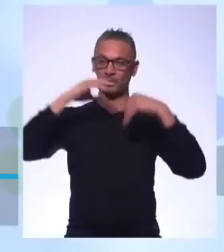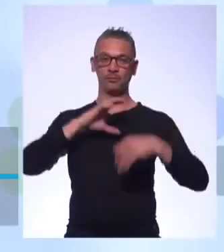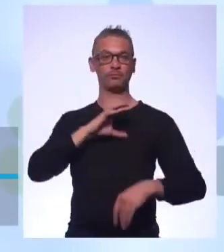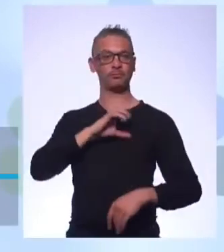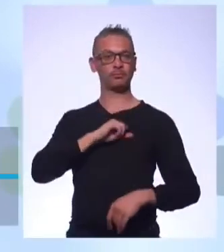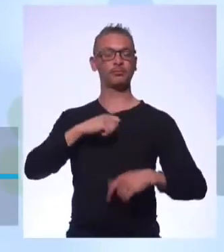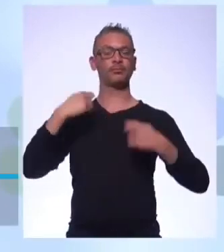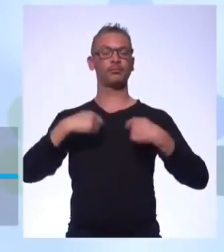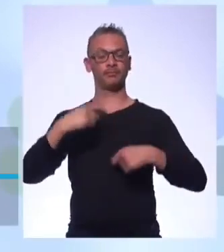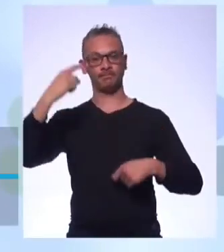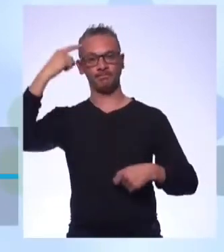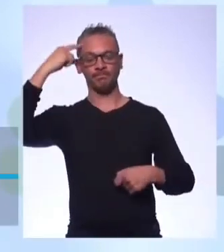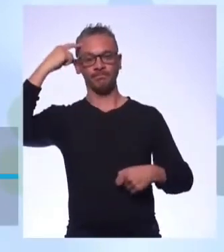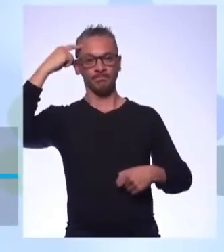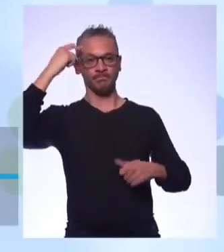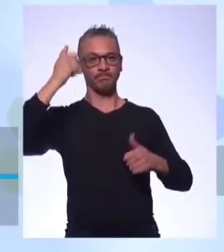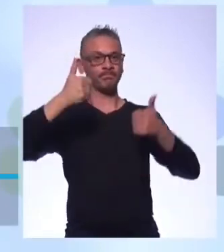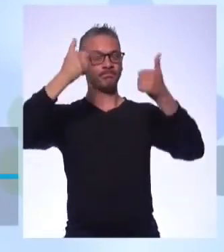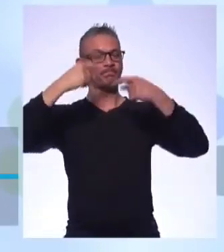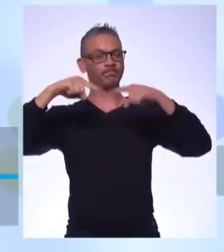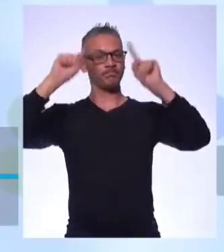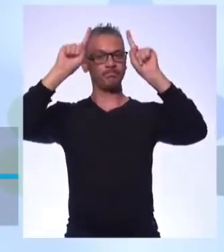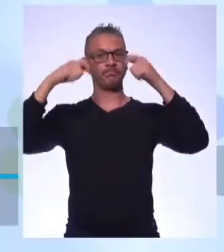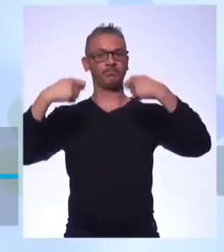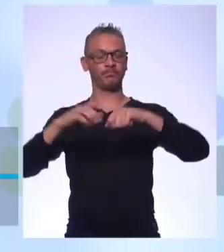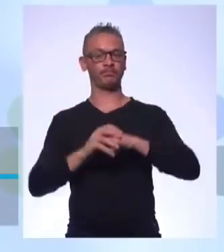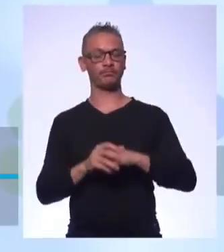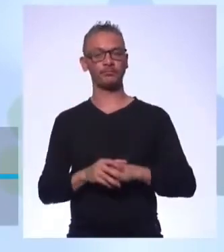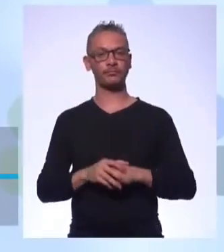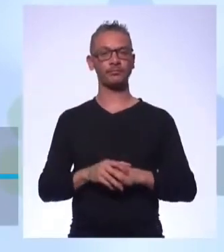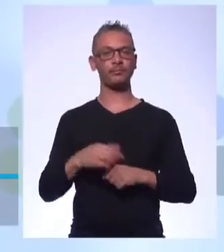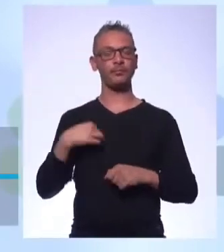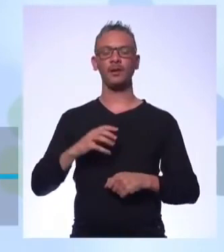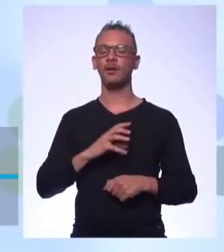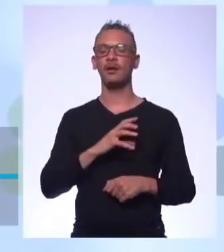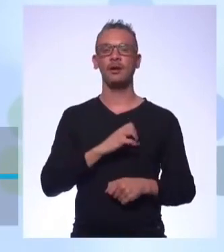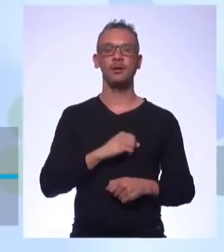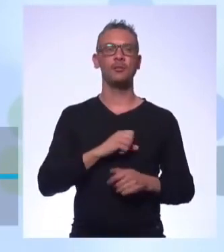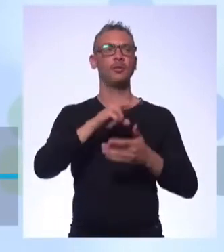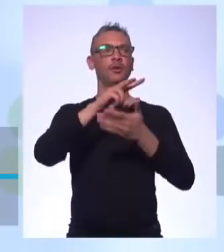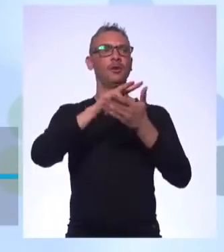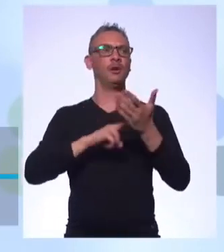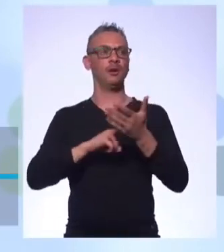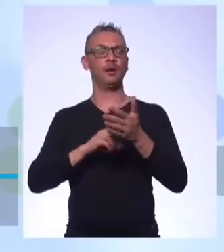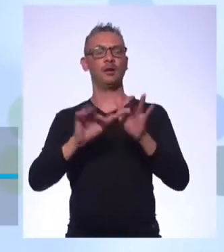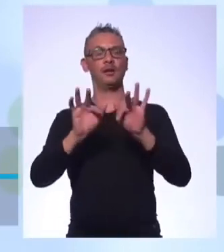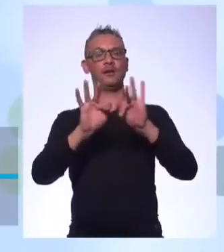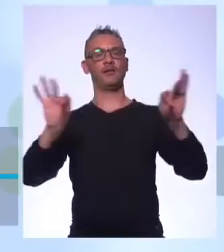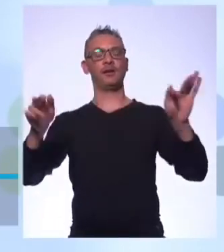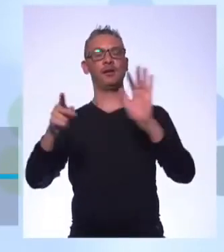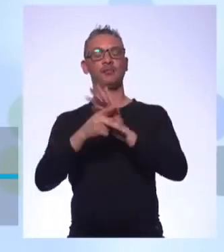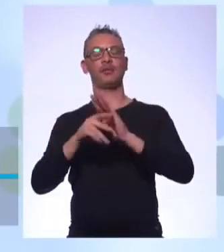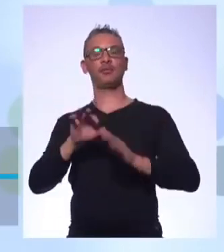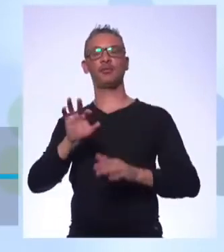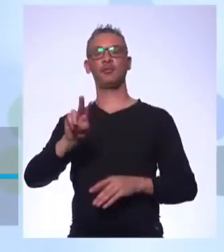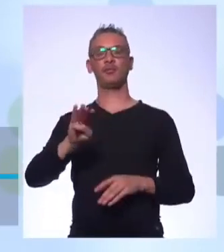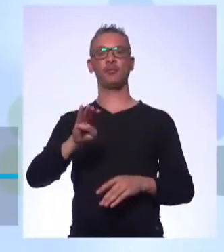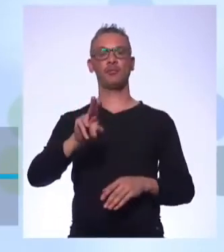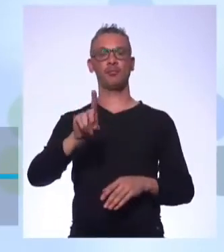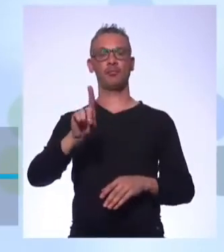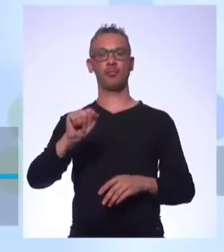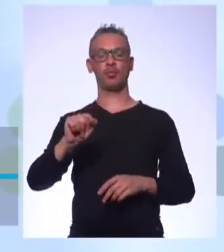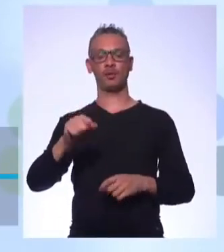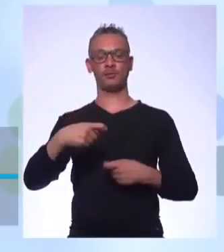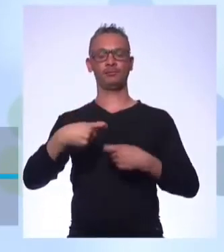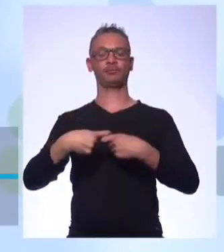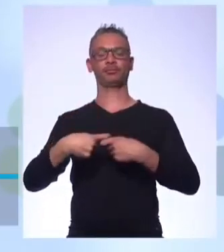pensamentos positivos. A Ingrid diz, eu adoro ler as frases do Buda. Né? Legal. Deixa eu